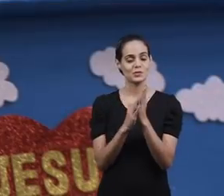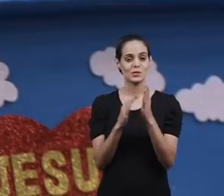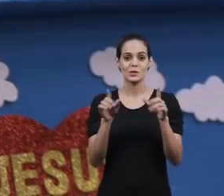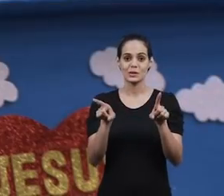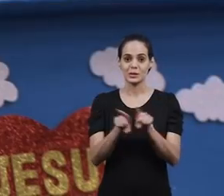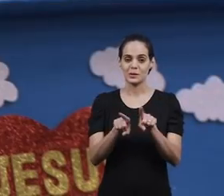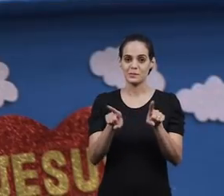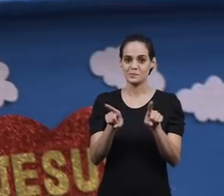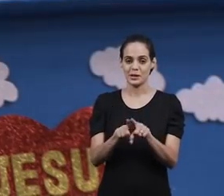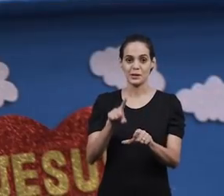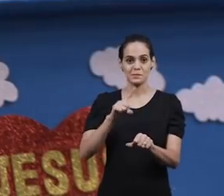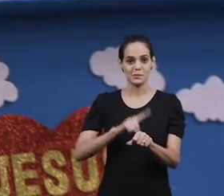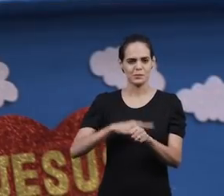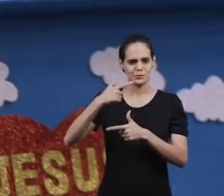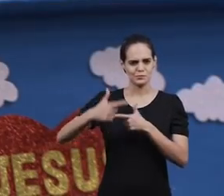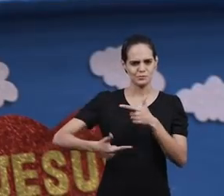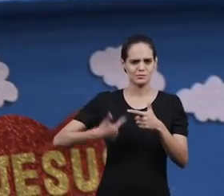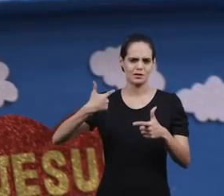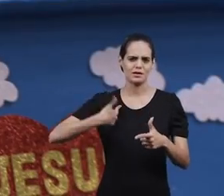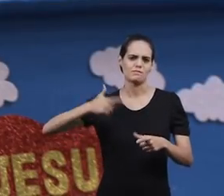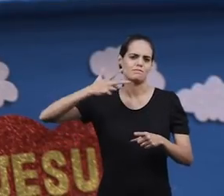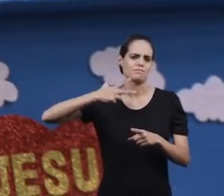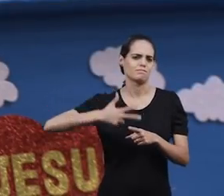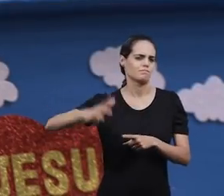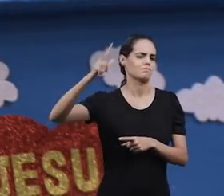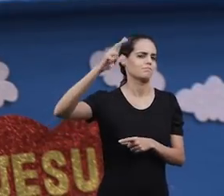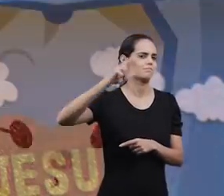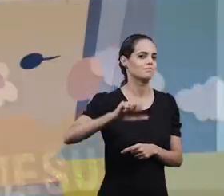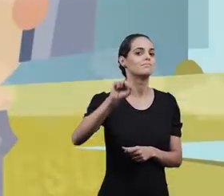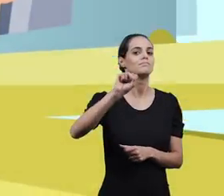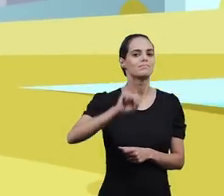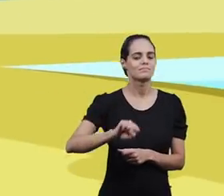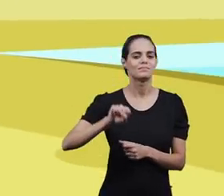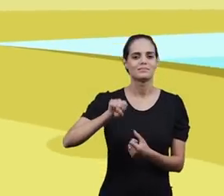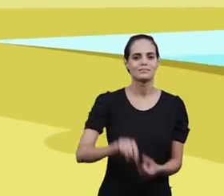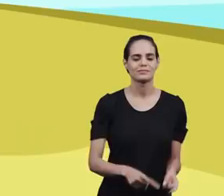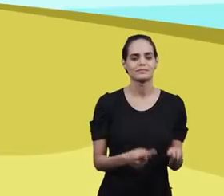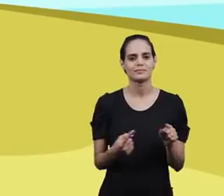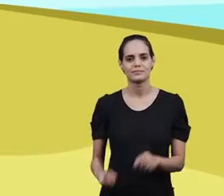Vamos cantar também "Nas Batalhas Sou um Vencedor"?